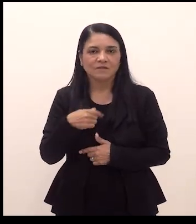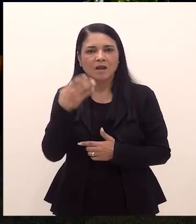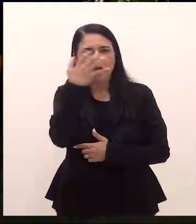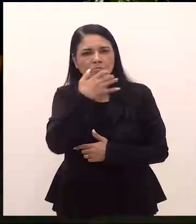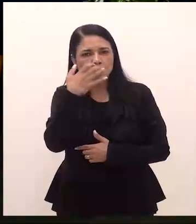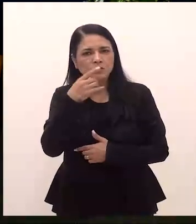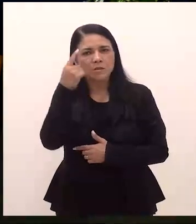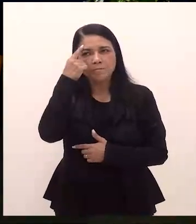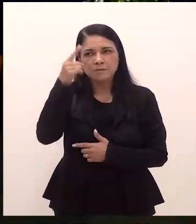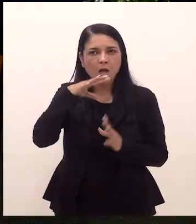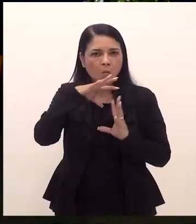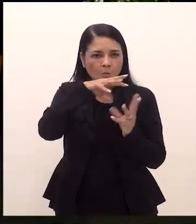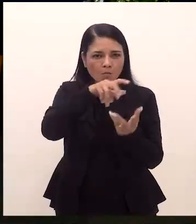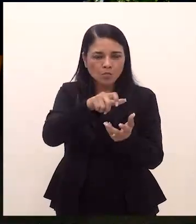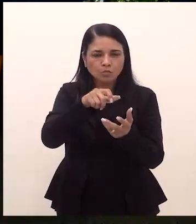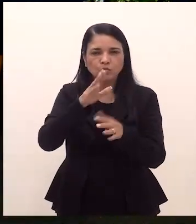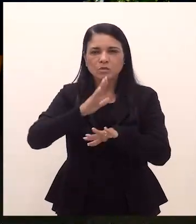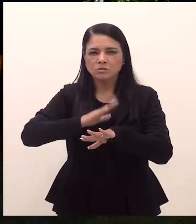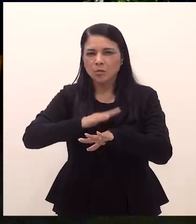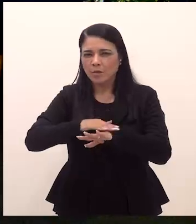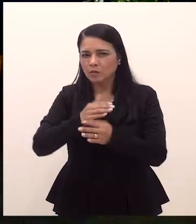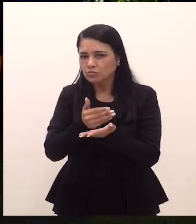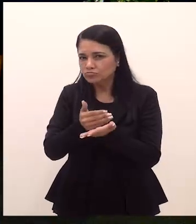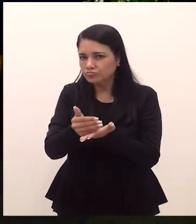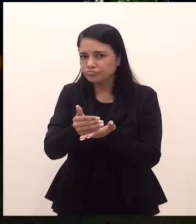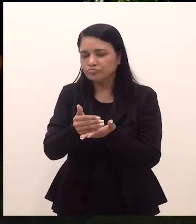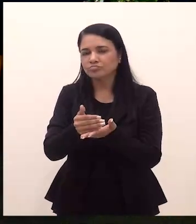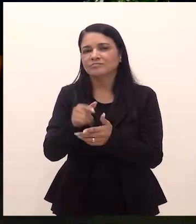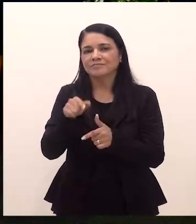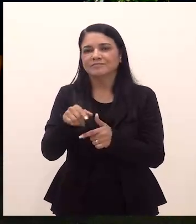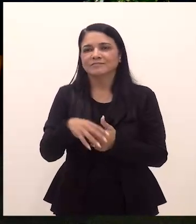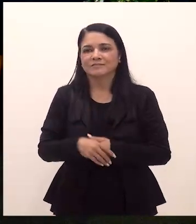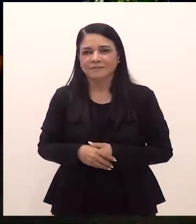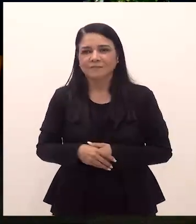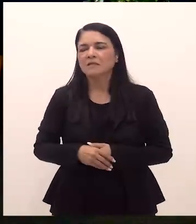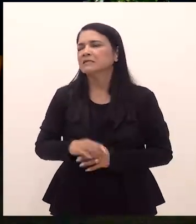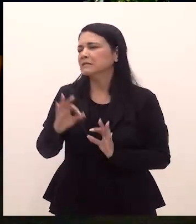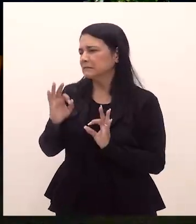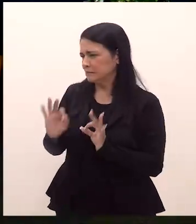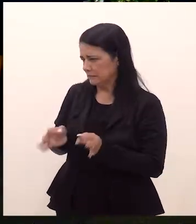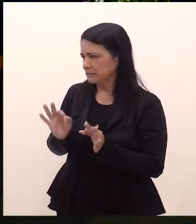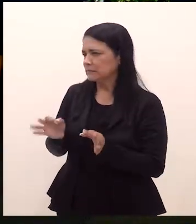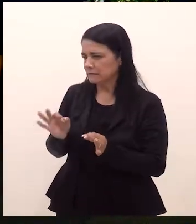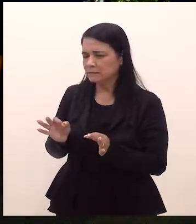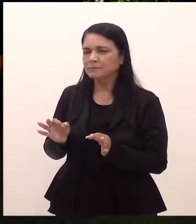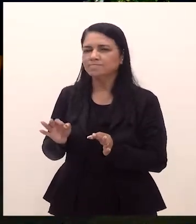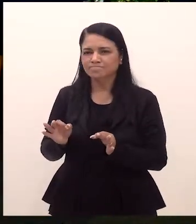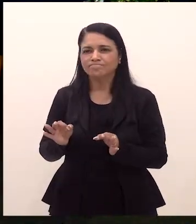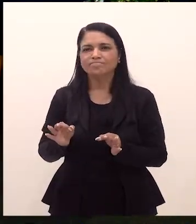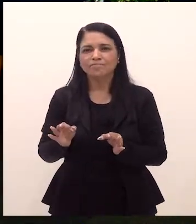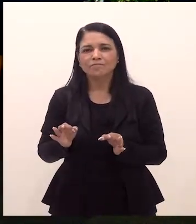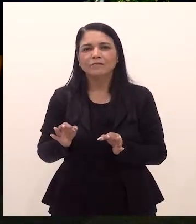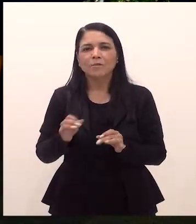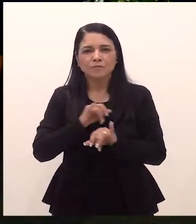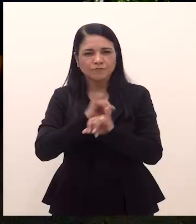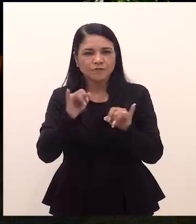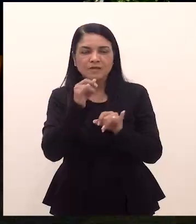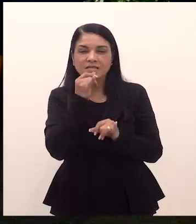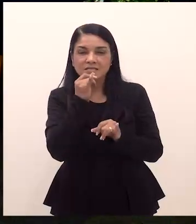partir da música, você acha que a gente pode abrir um leque e pensar o mundo a partir desse momento, desse segmento, melhor dizendo? Com certeza